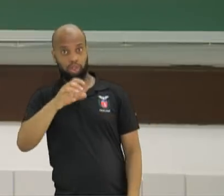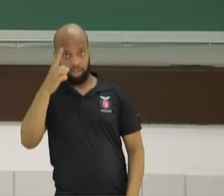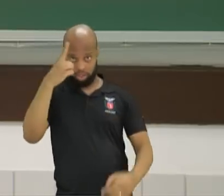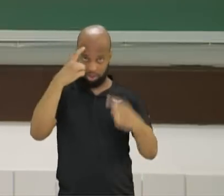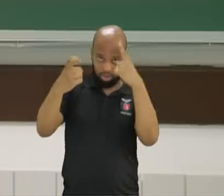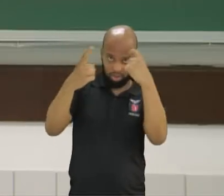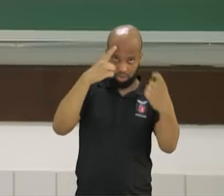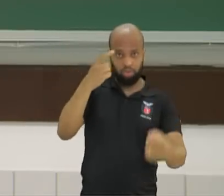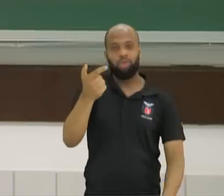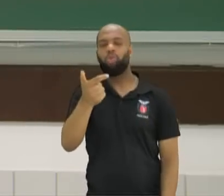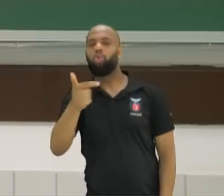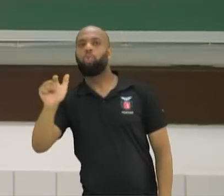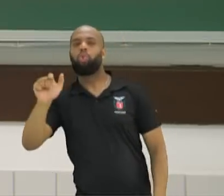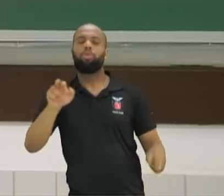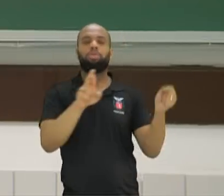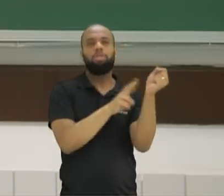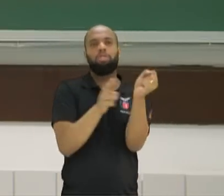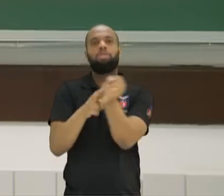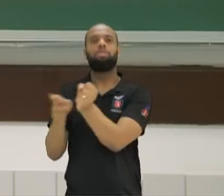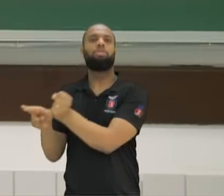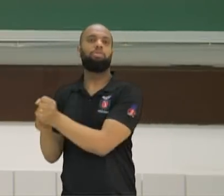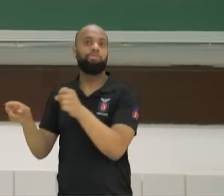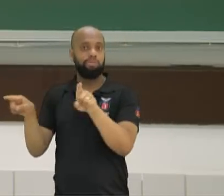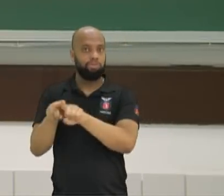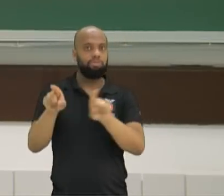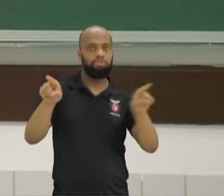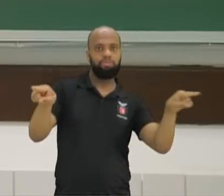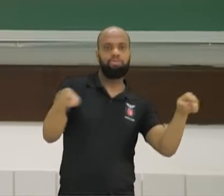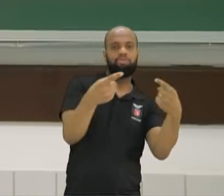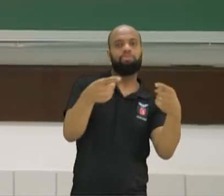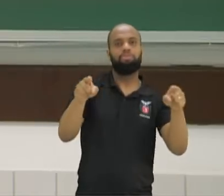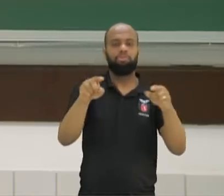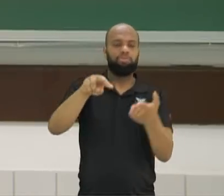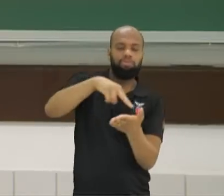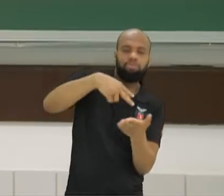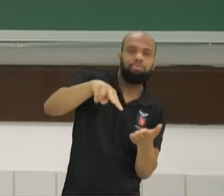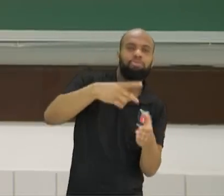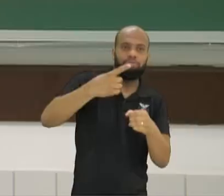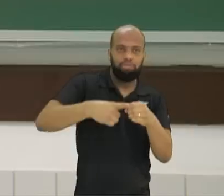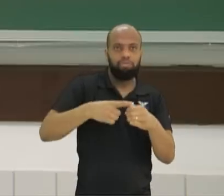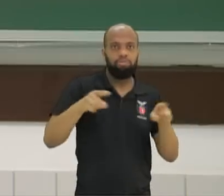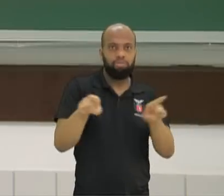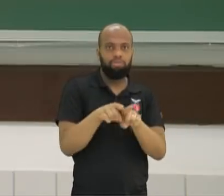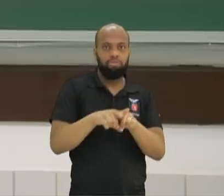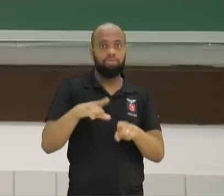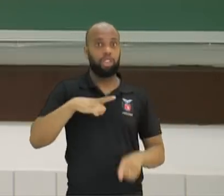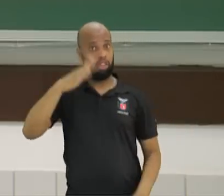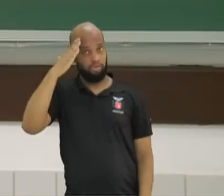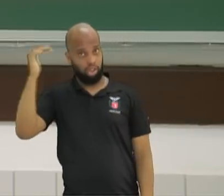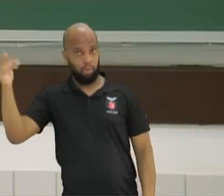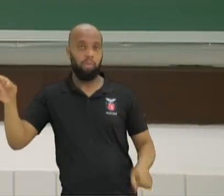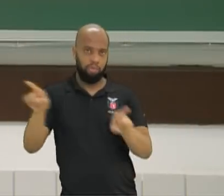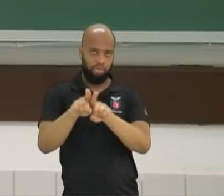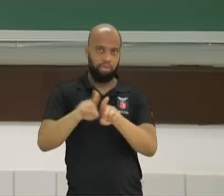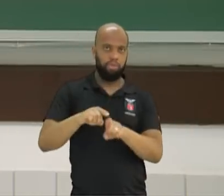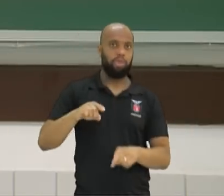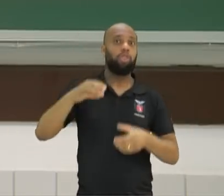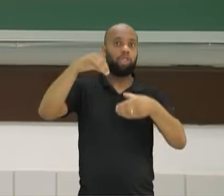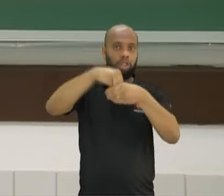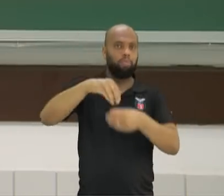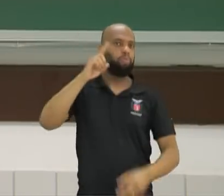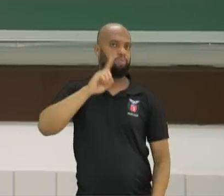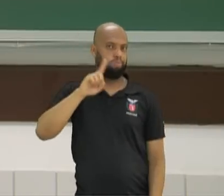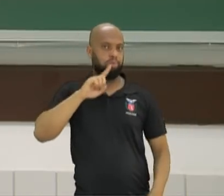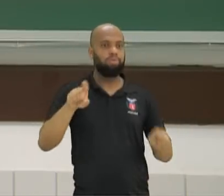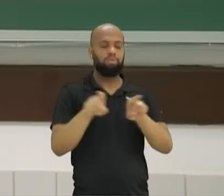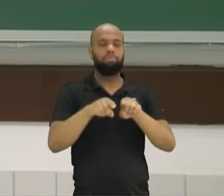inventando um outro ritmo de dança urbana, que acabou, né, se popularizando ali nos Estados Unidos